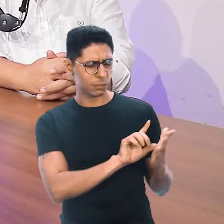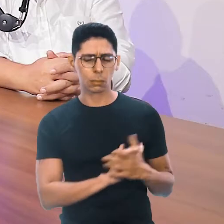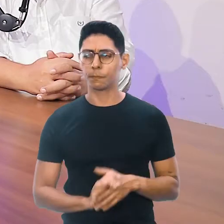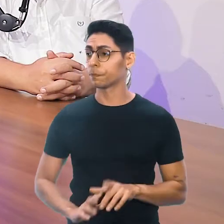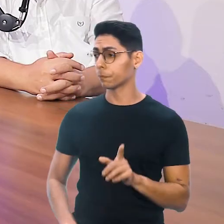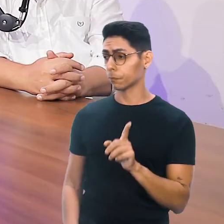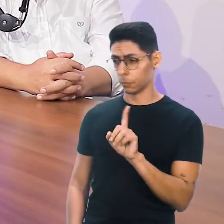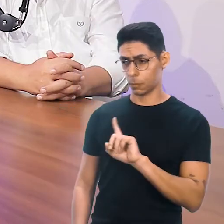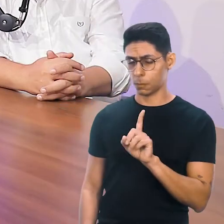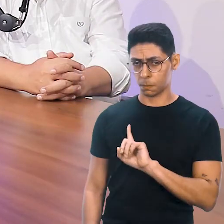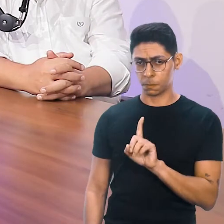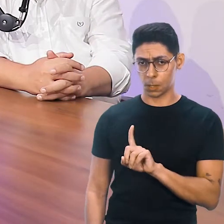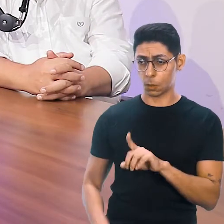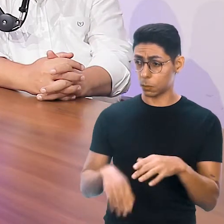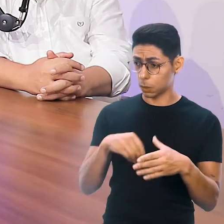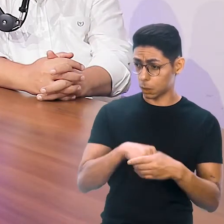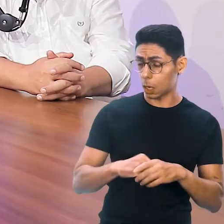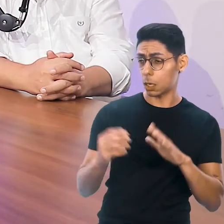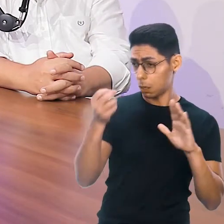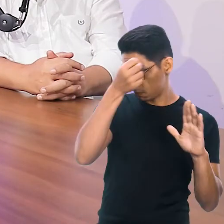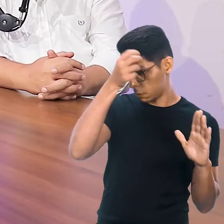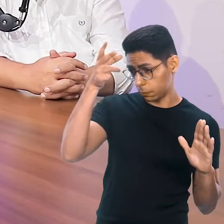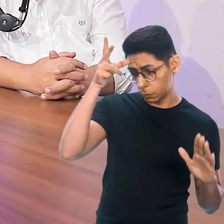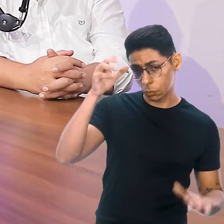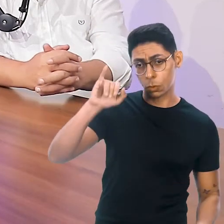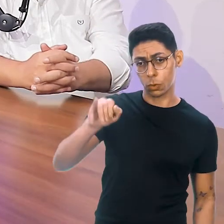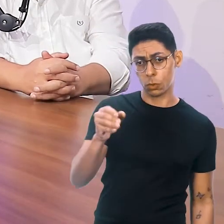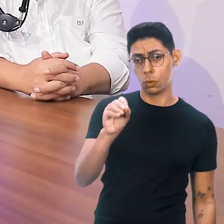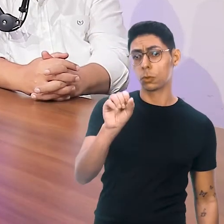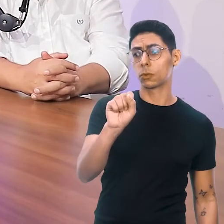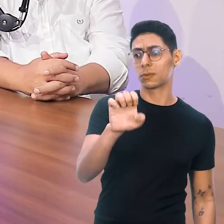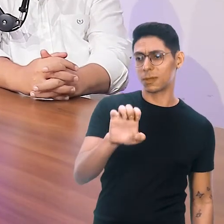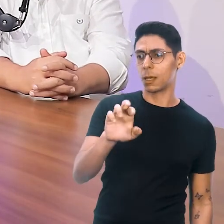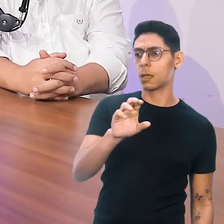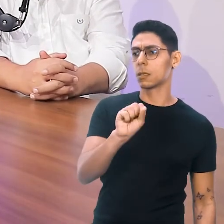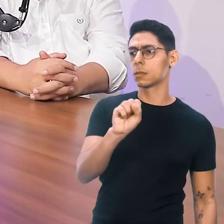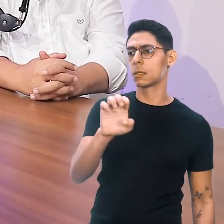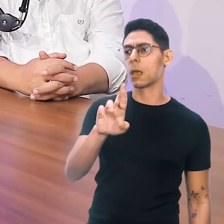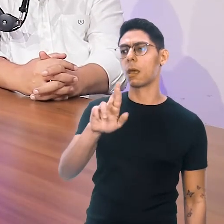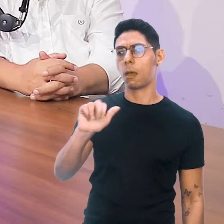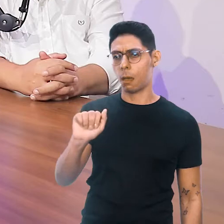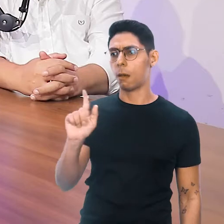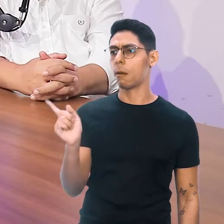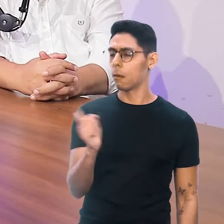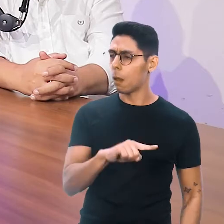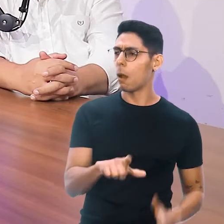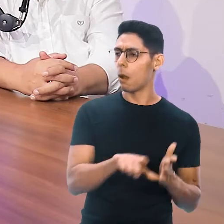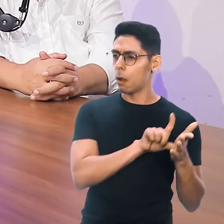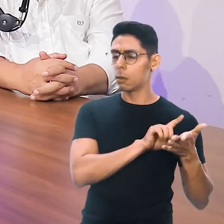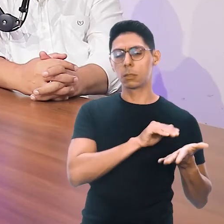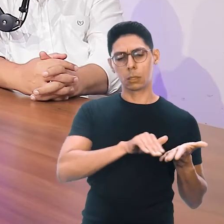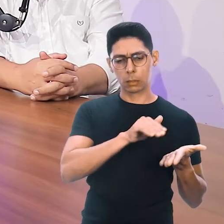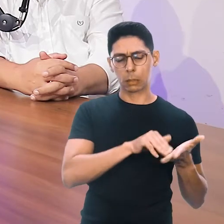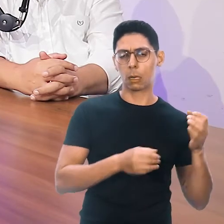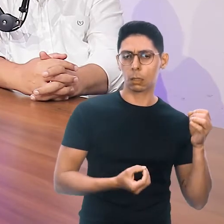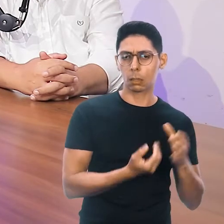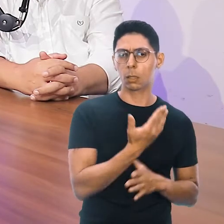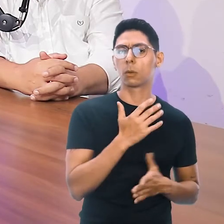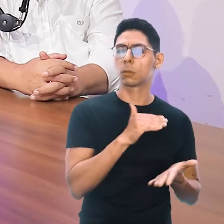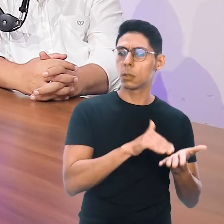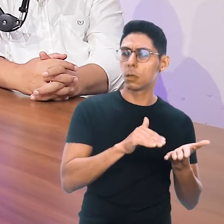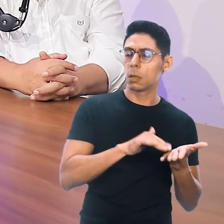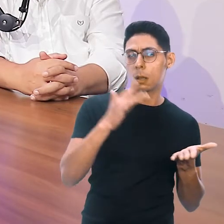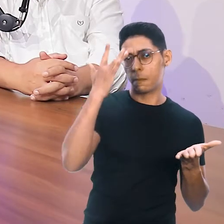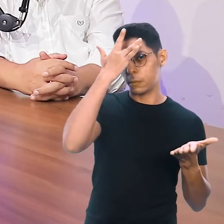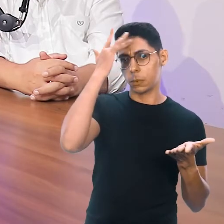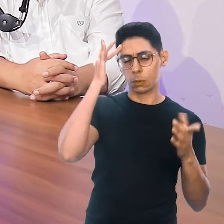foi na prefeitura do José Serra. Quando o José Serra foi secretário, ele criou a Secretaria da Pessoa com